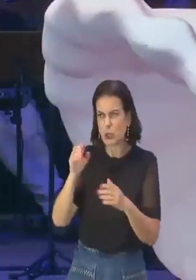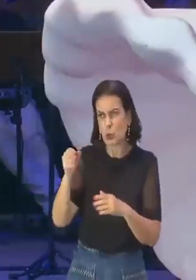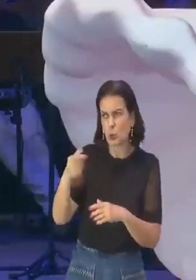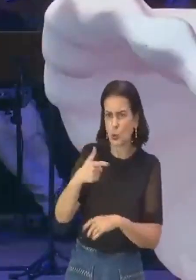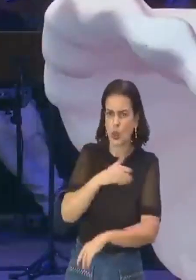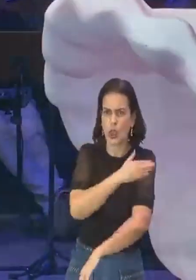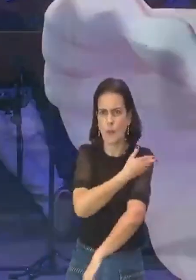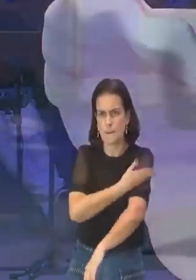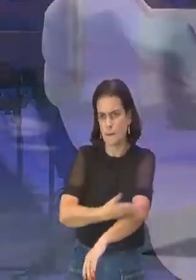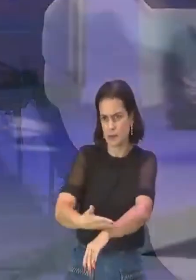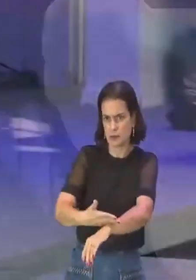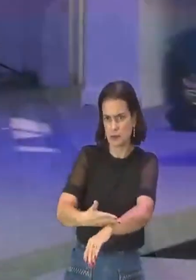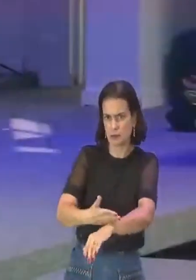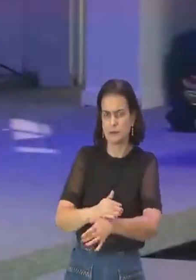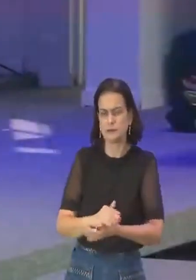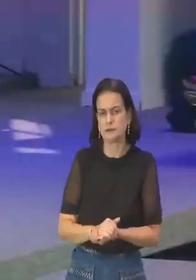brancas.